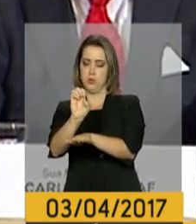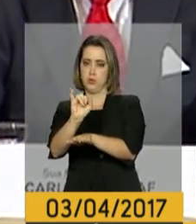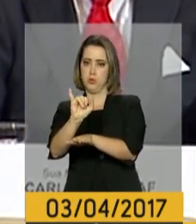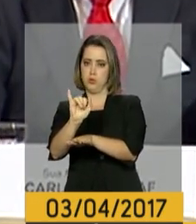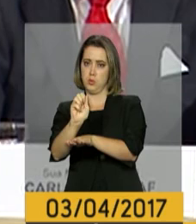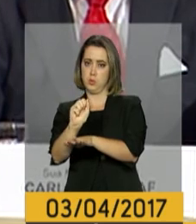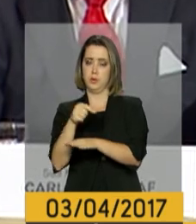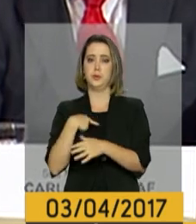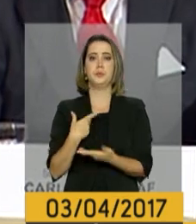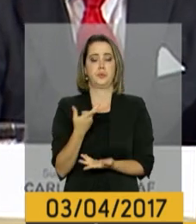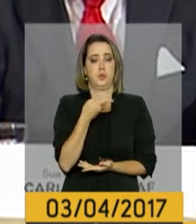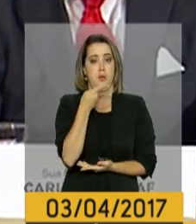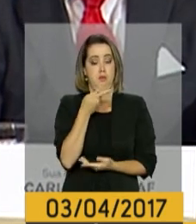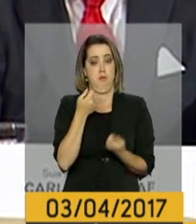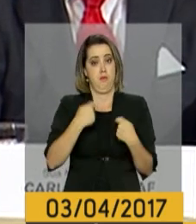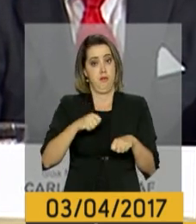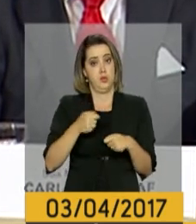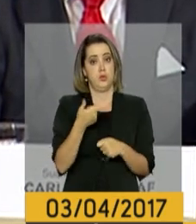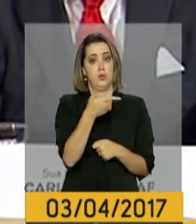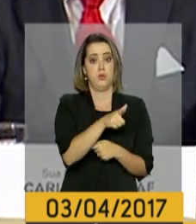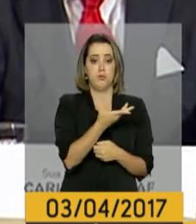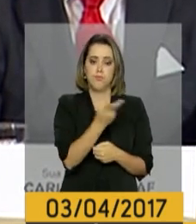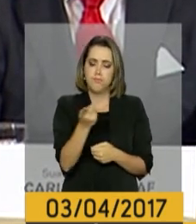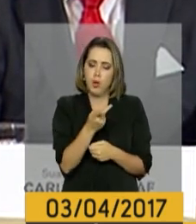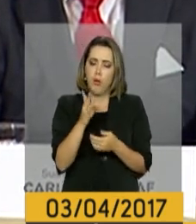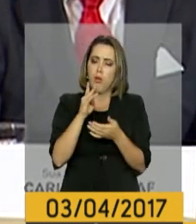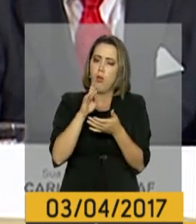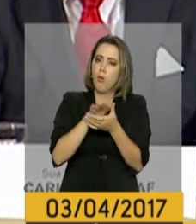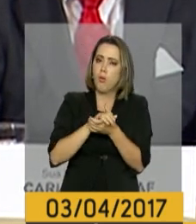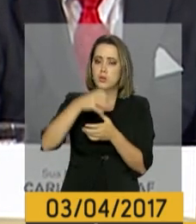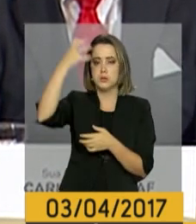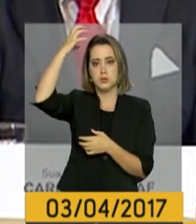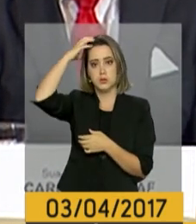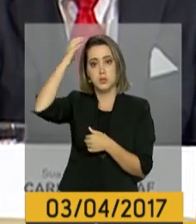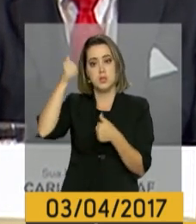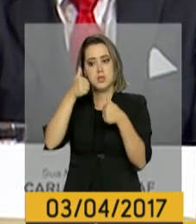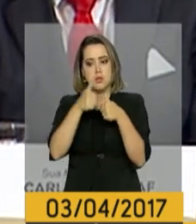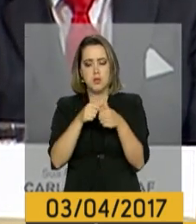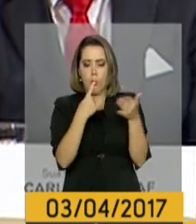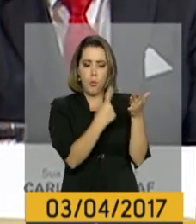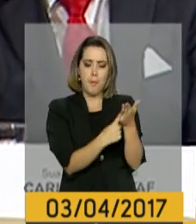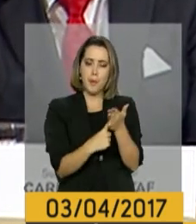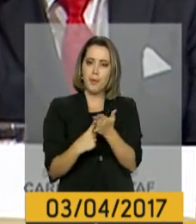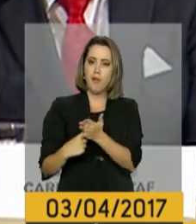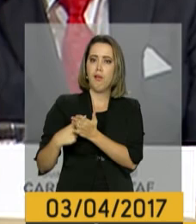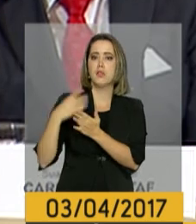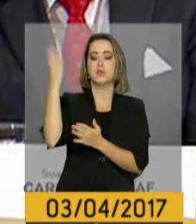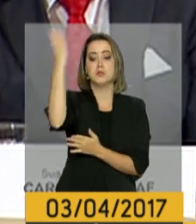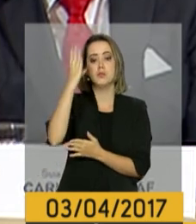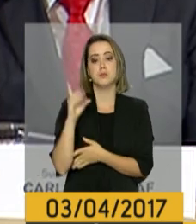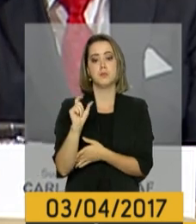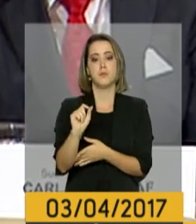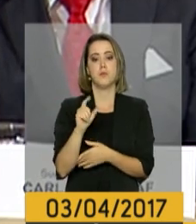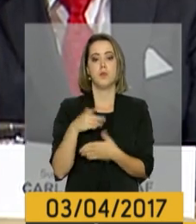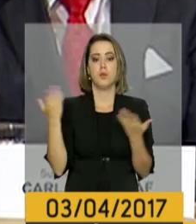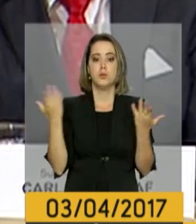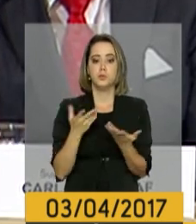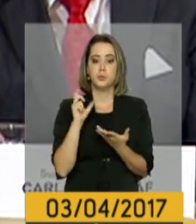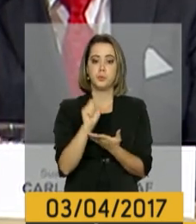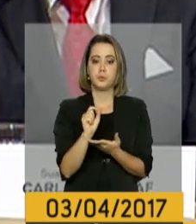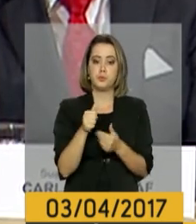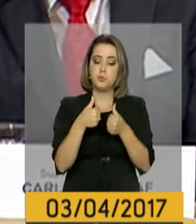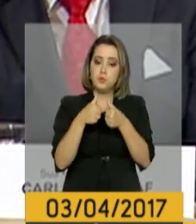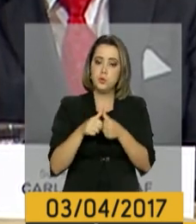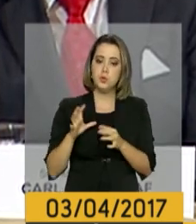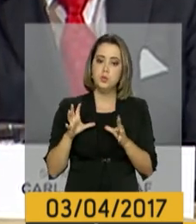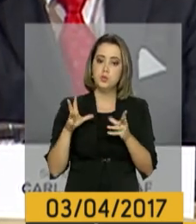suas majestades estão cumprindo intensa programação no Brasil. Hoje,